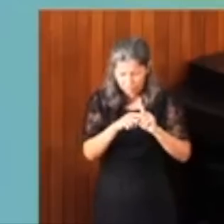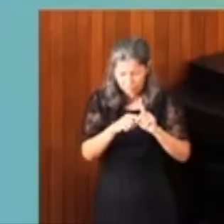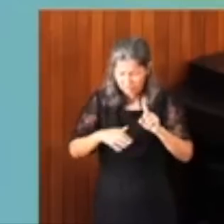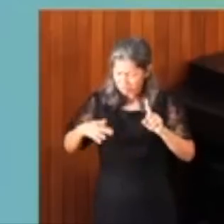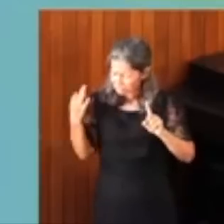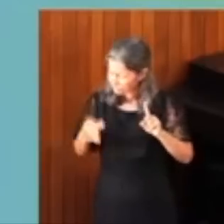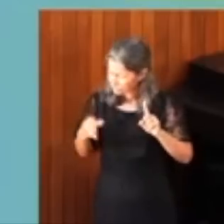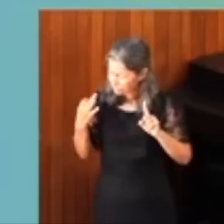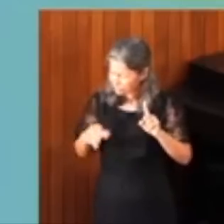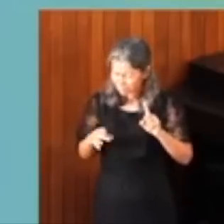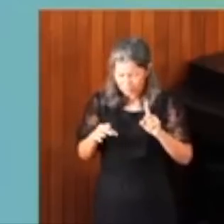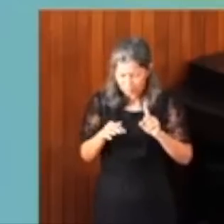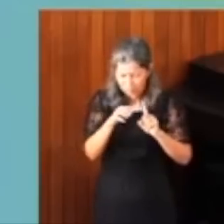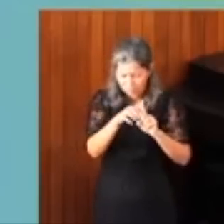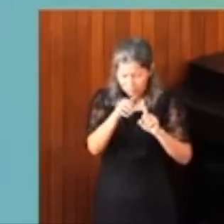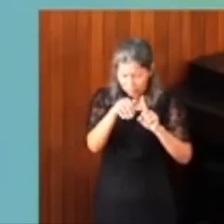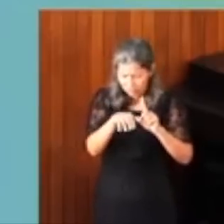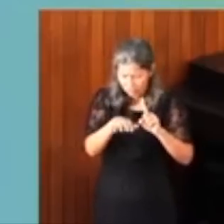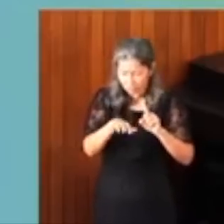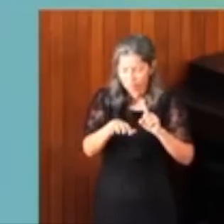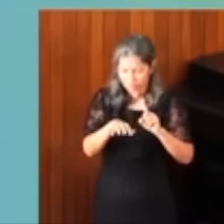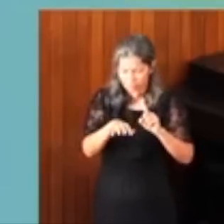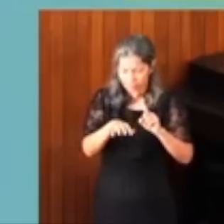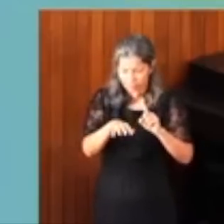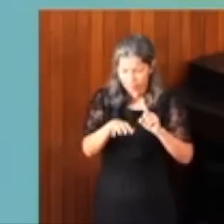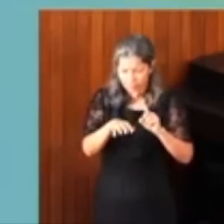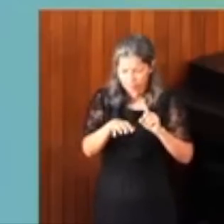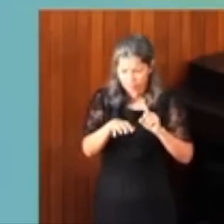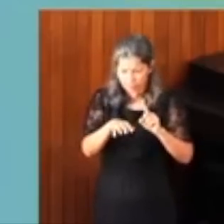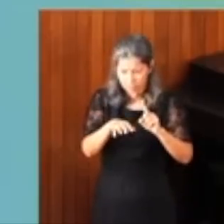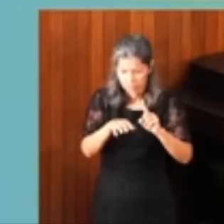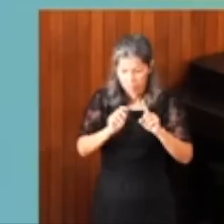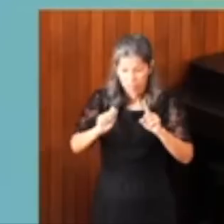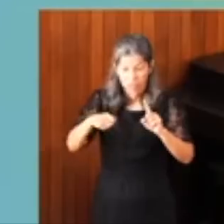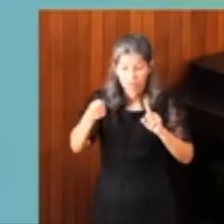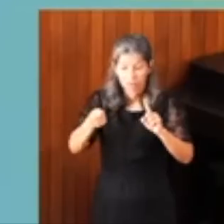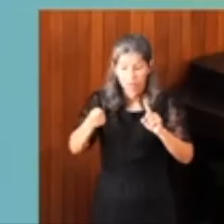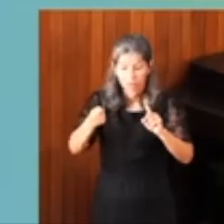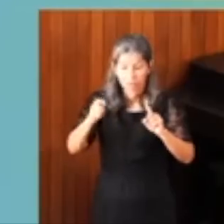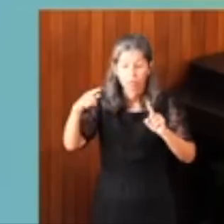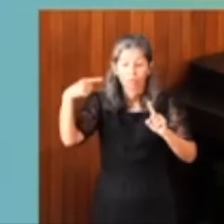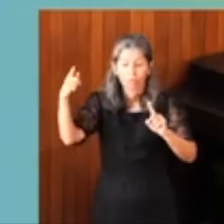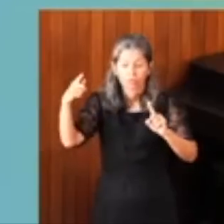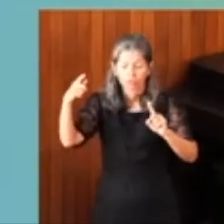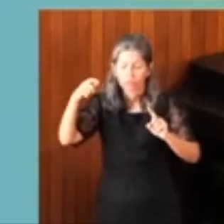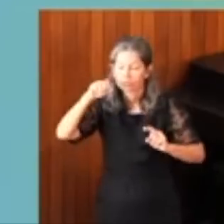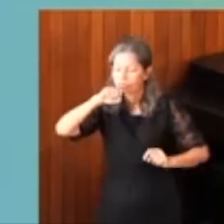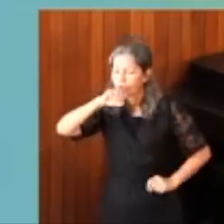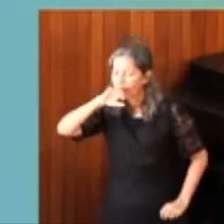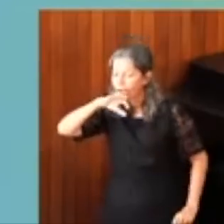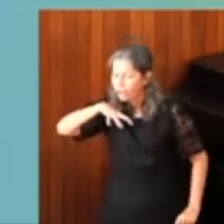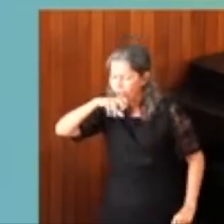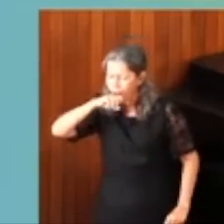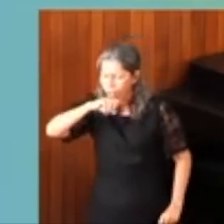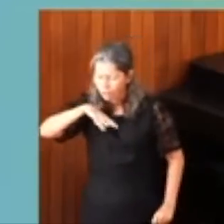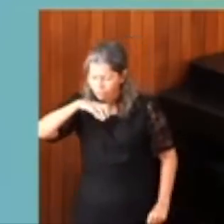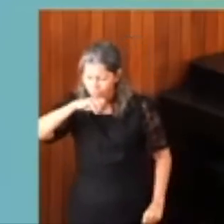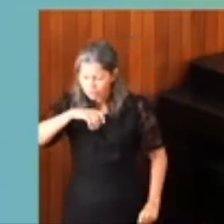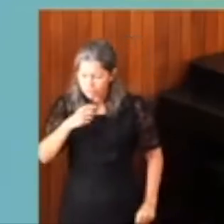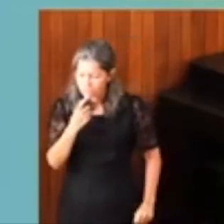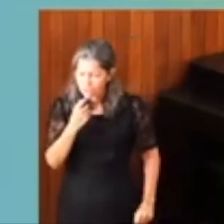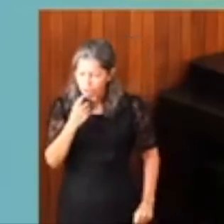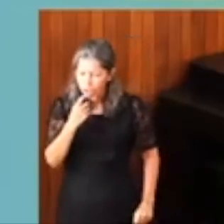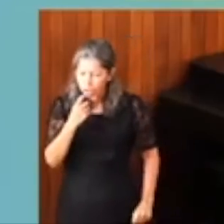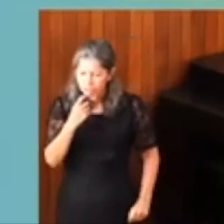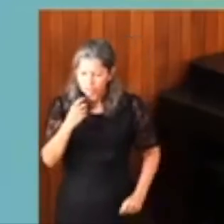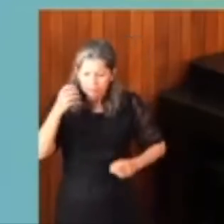tormentos para dar à luz. Viu-se também outro sinal no céu, e eis um dragão, um grande dragão, vermelho, com 7 cabeças